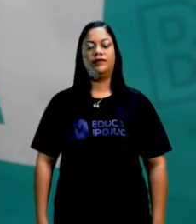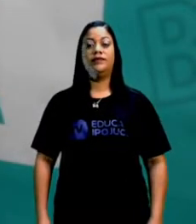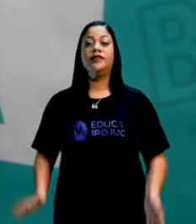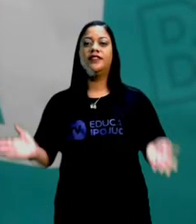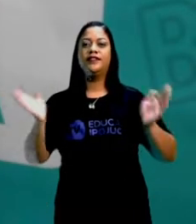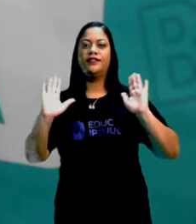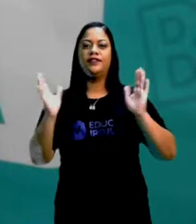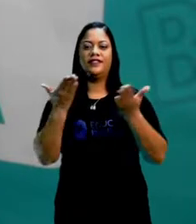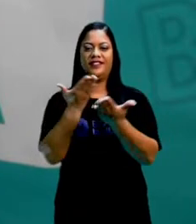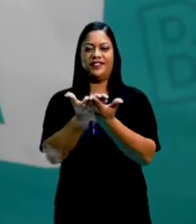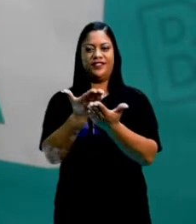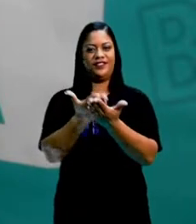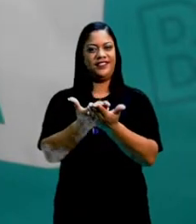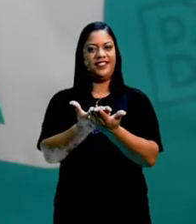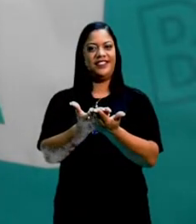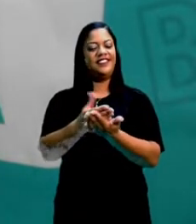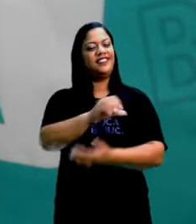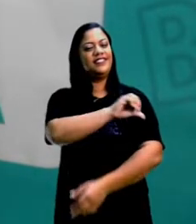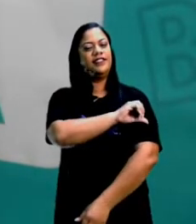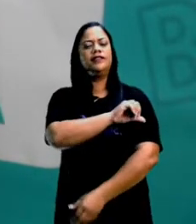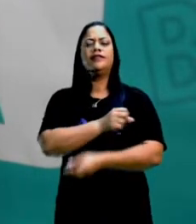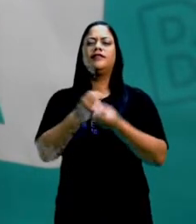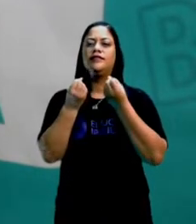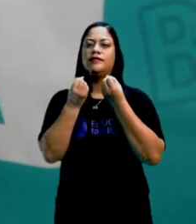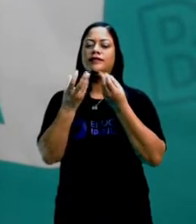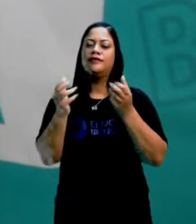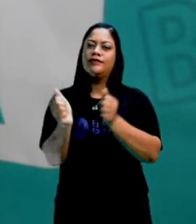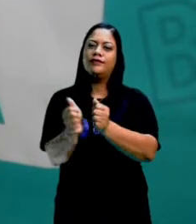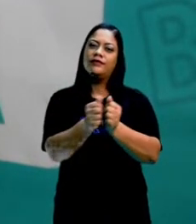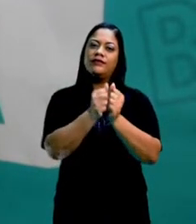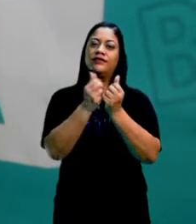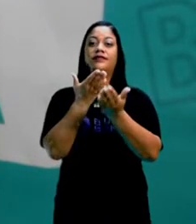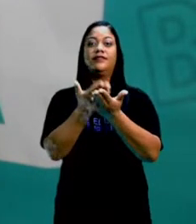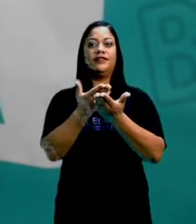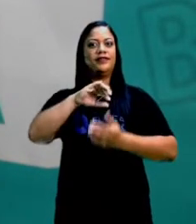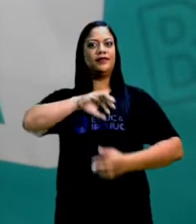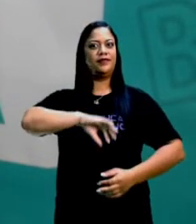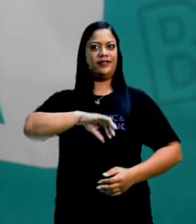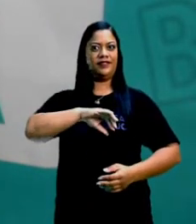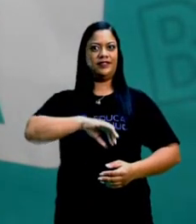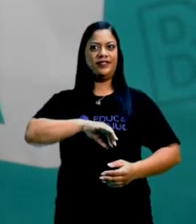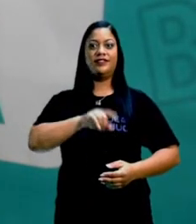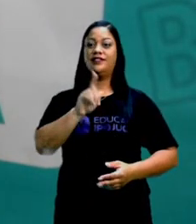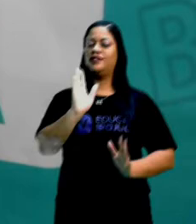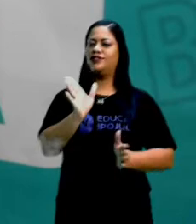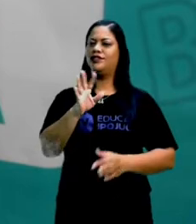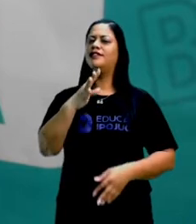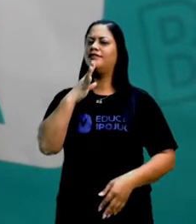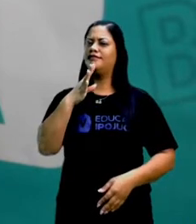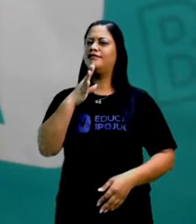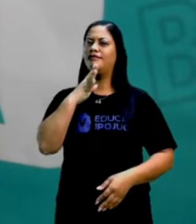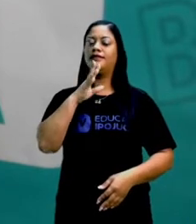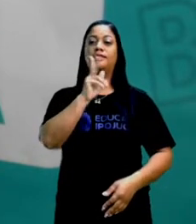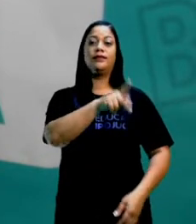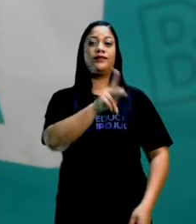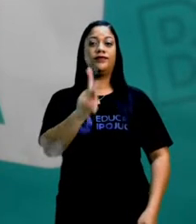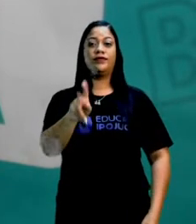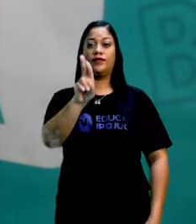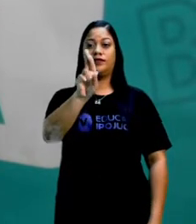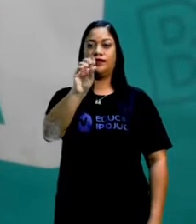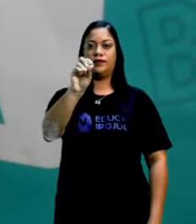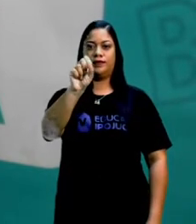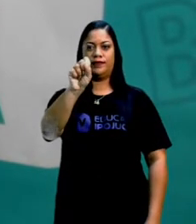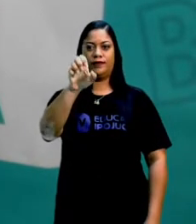Olá, estudantes do nono ano, que prazer estarmos juntos para mais uma aula de língua portuguesa. Vocês já me conhecem, eu sou a professora